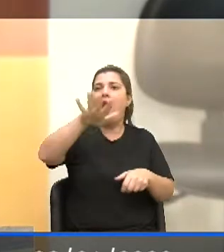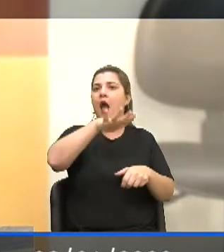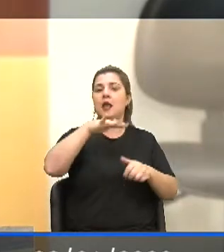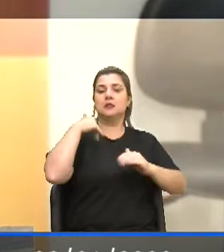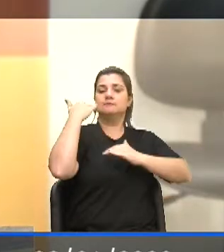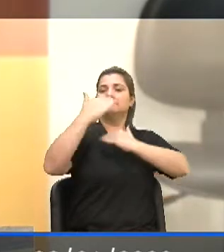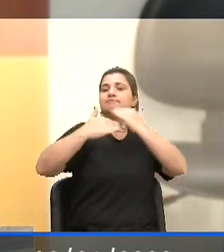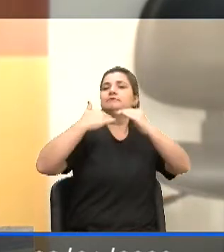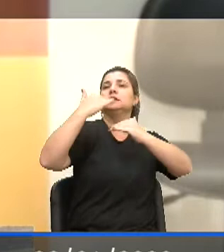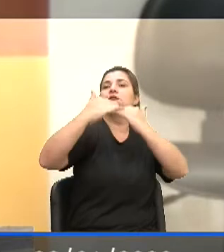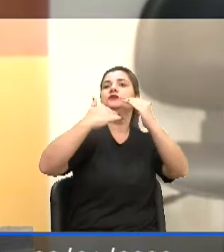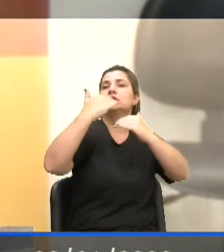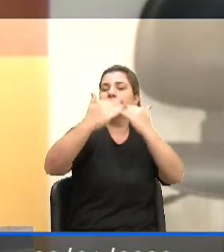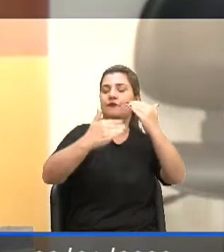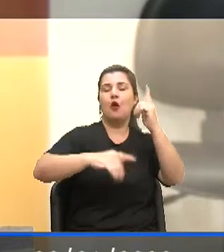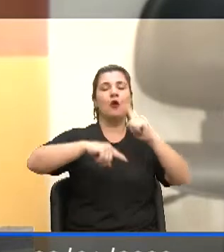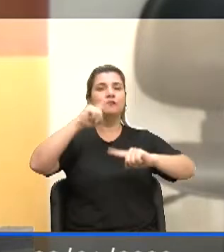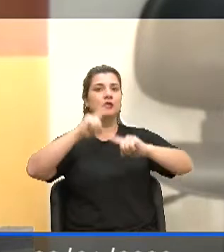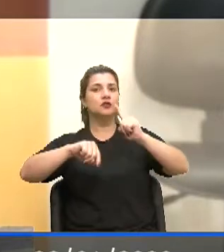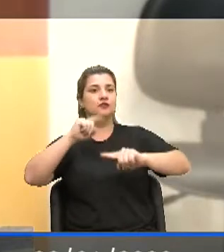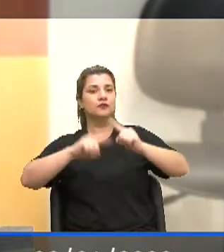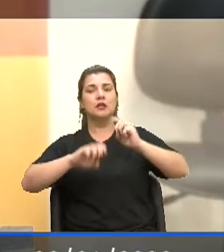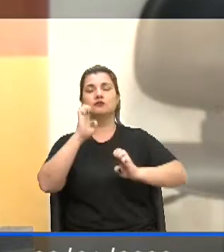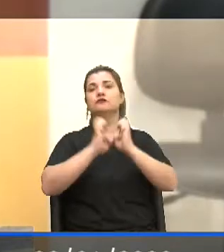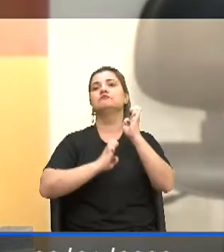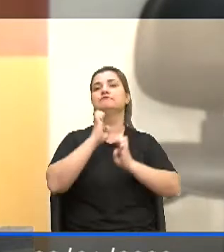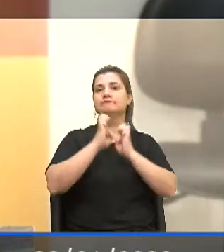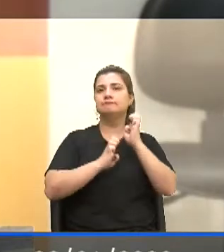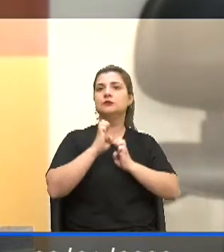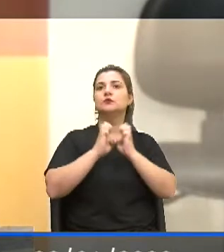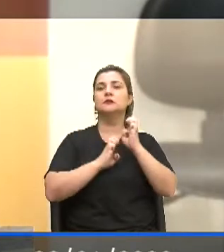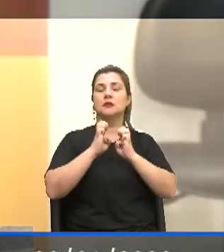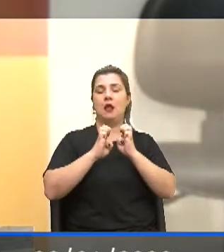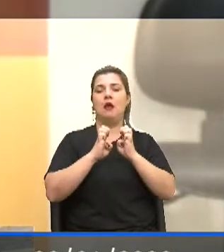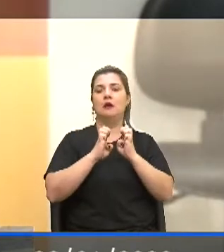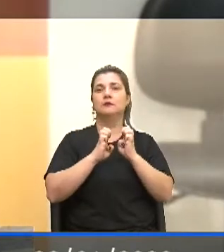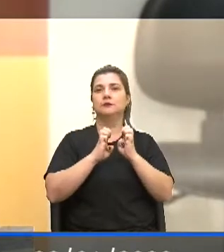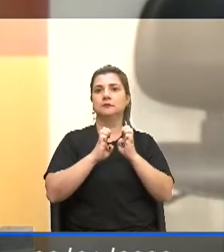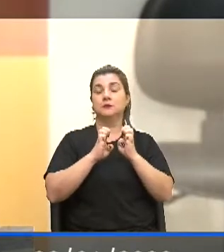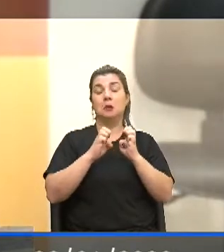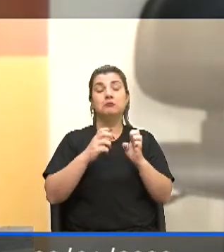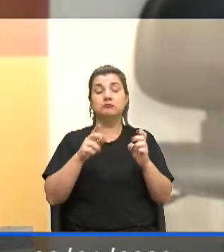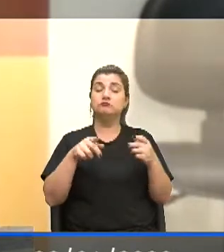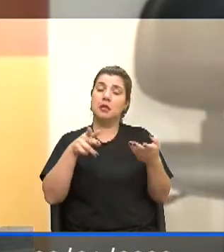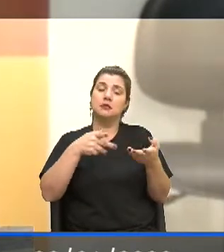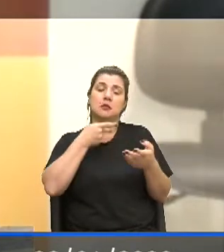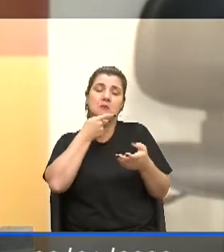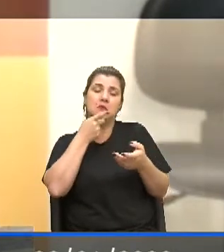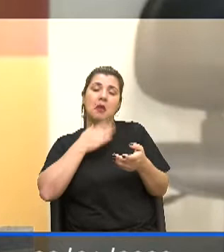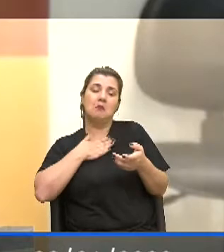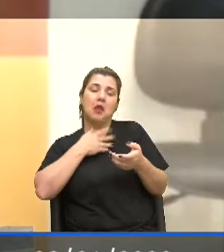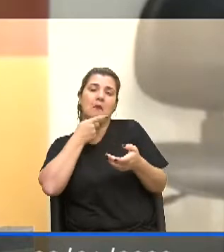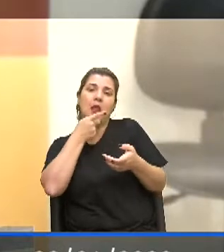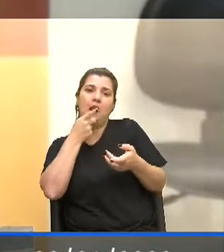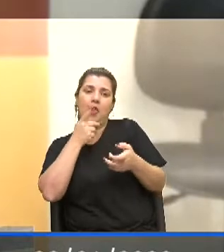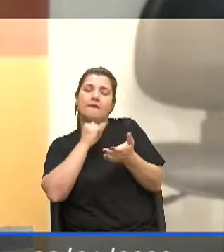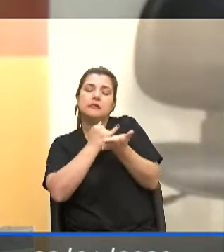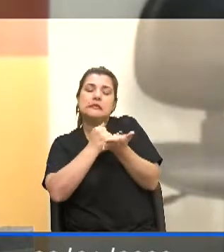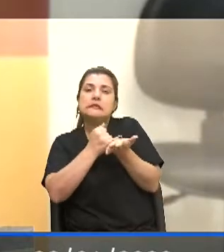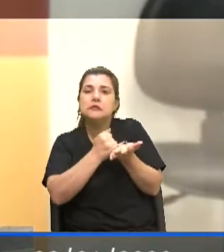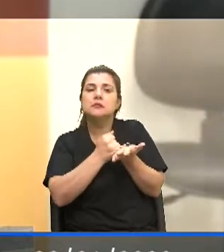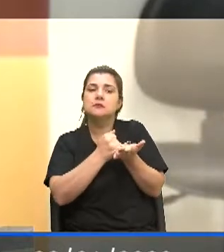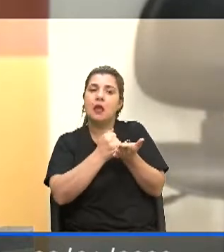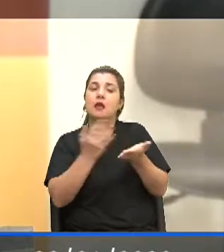desenvolve a sua atividade industrial. Então, essas eram as minhas palavras iniciais. Eu vou passar para